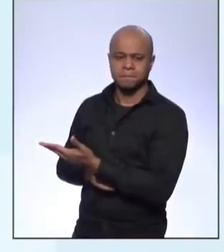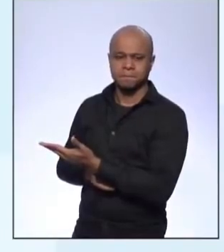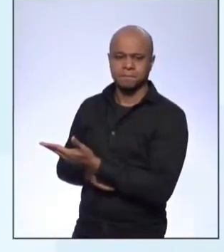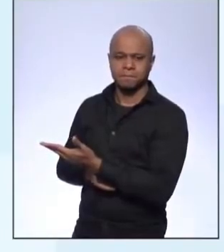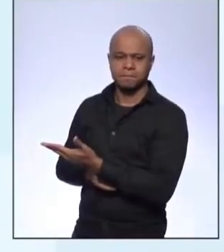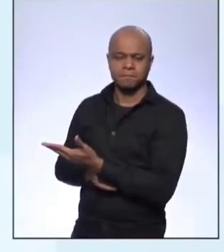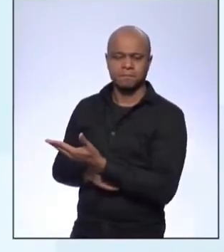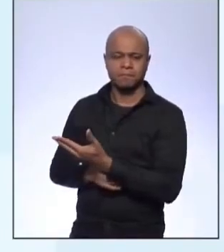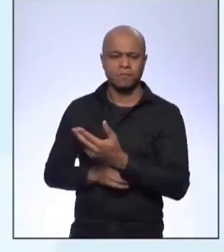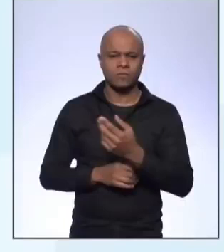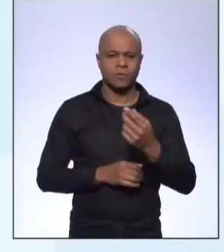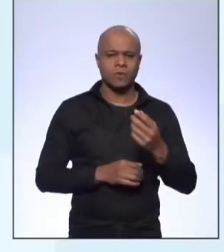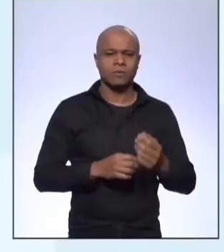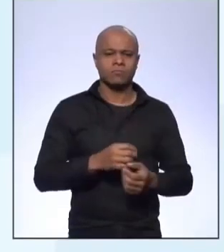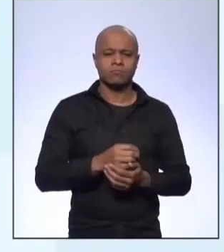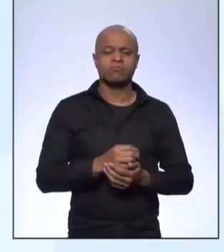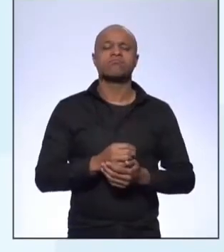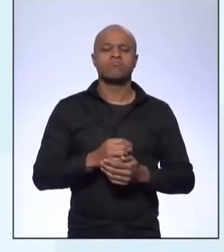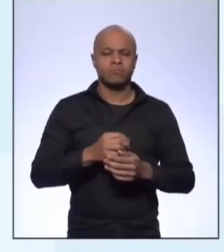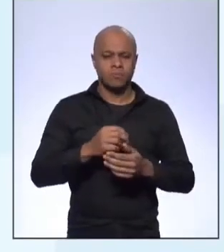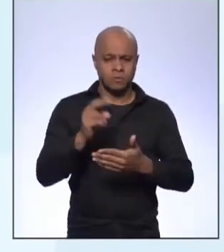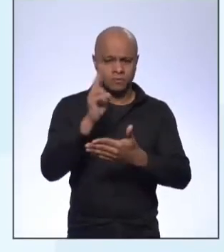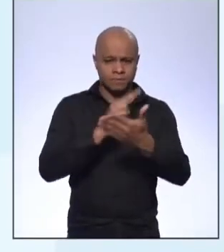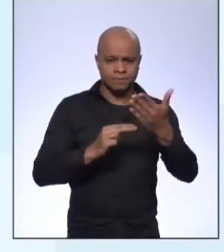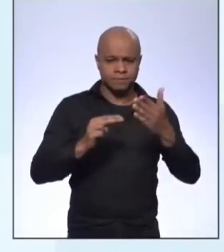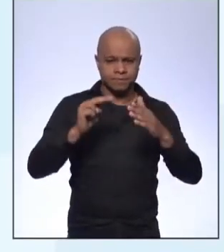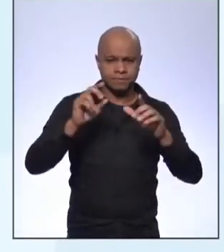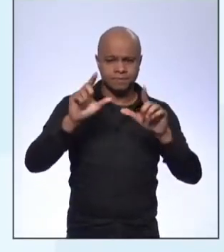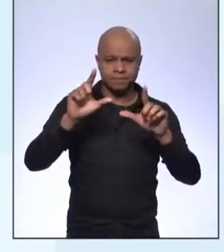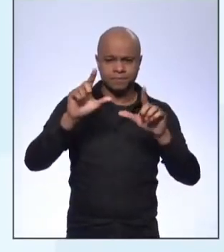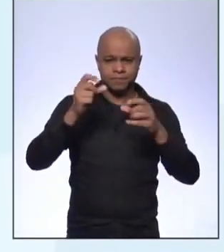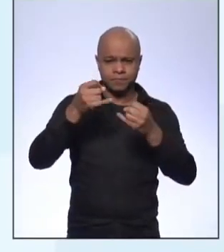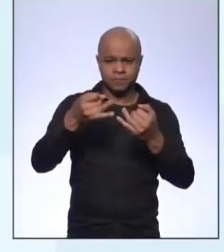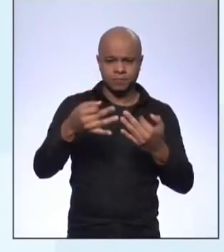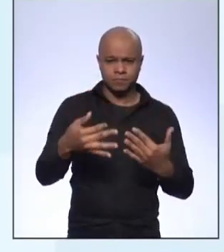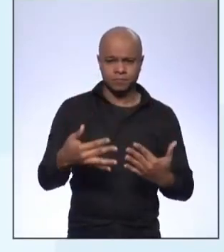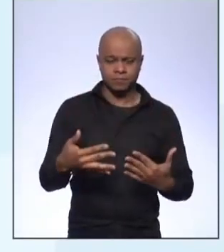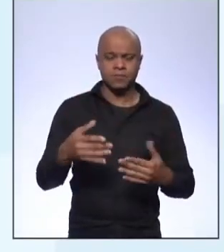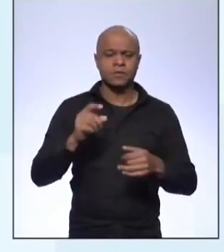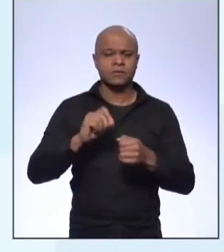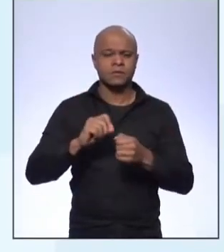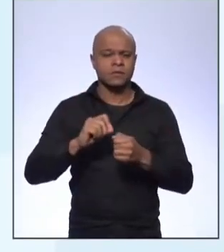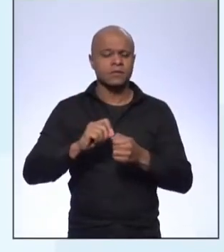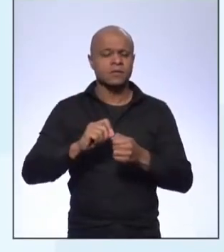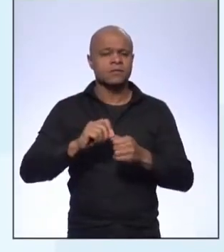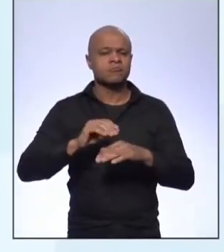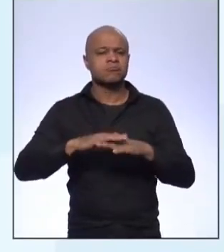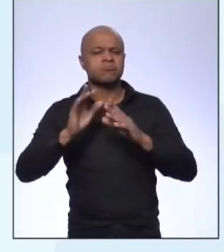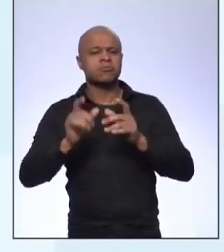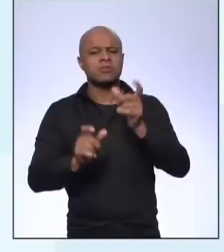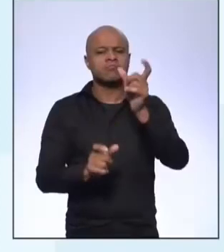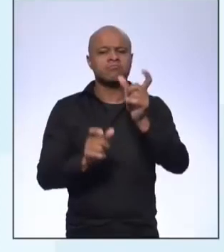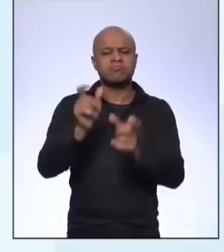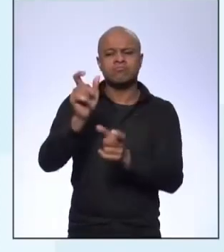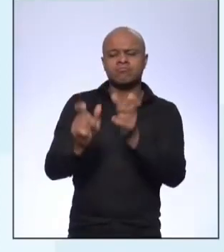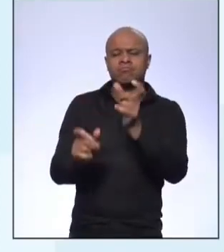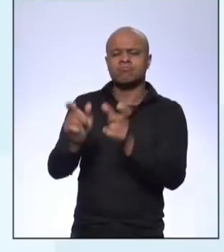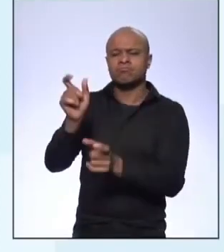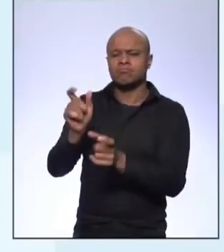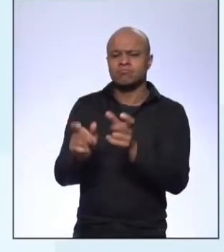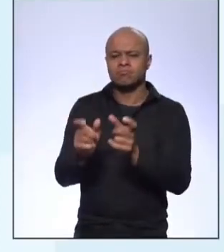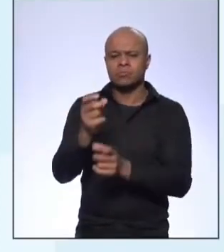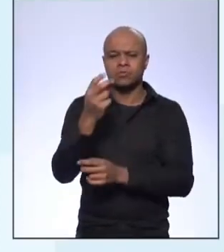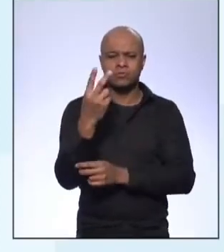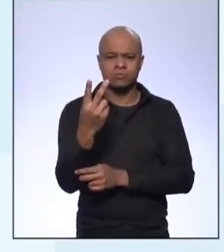Para cada imagem, vocês vão ter que descrever o que eles estão fazendo e quais são os personagens. Daqui